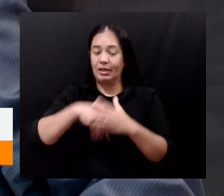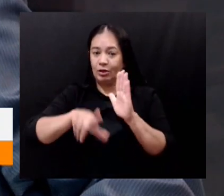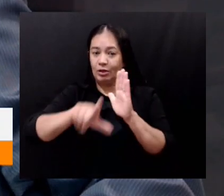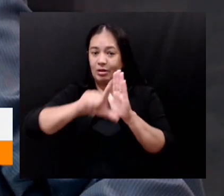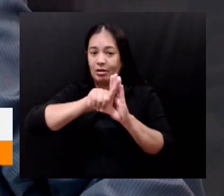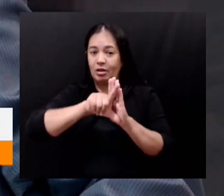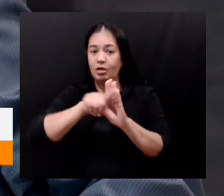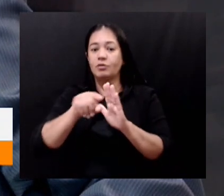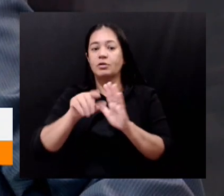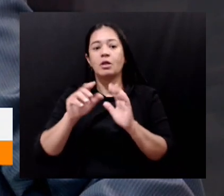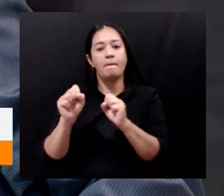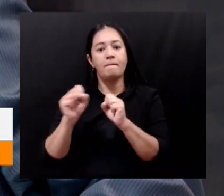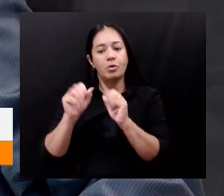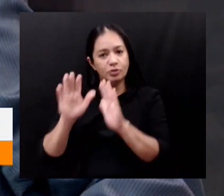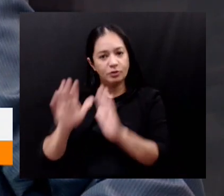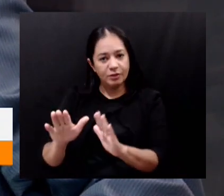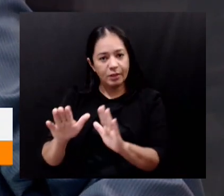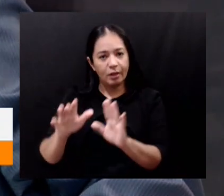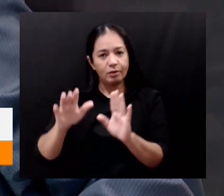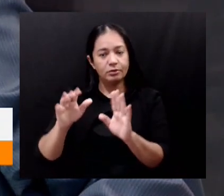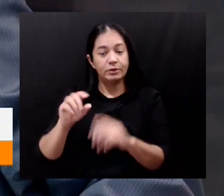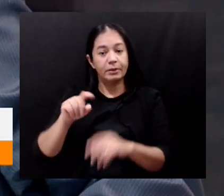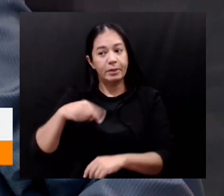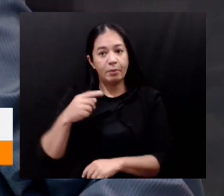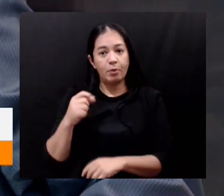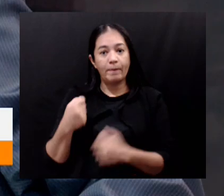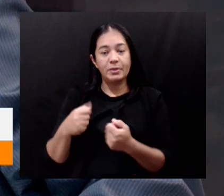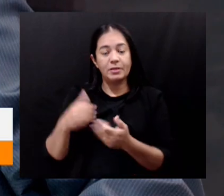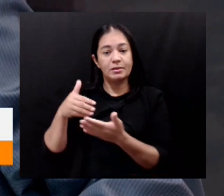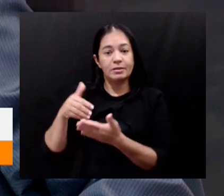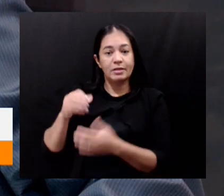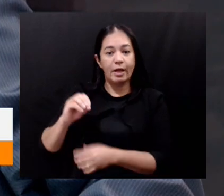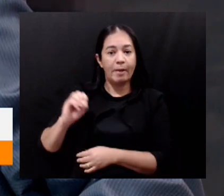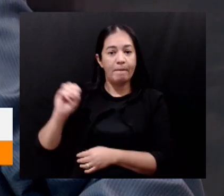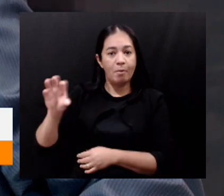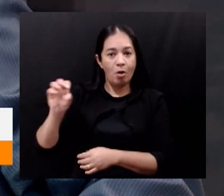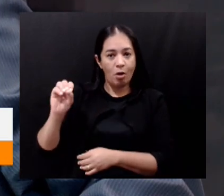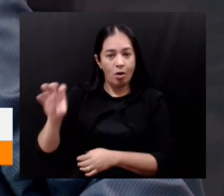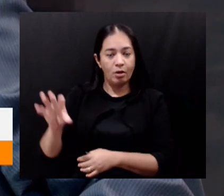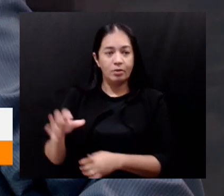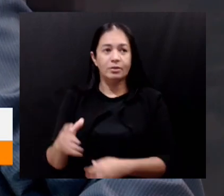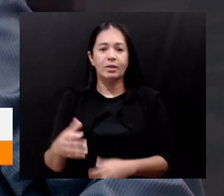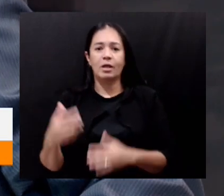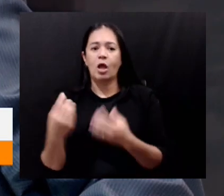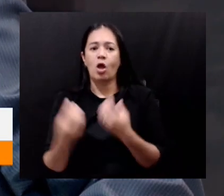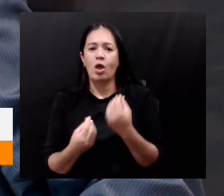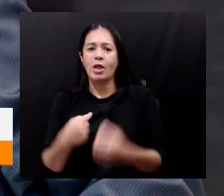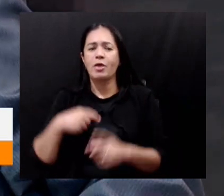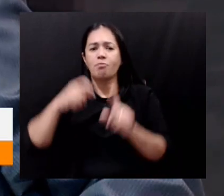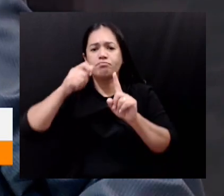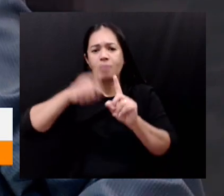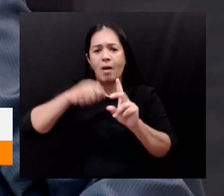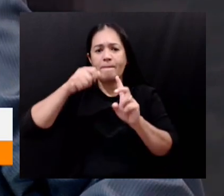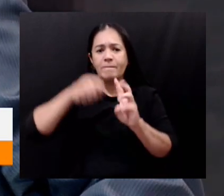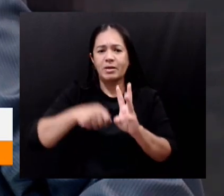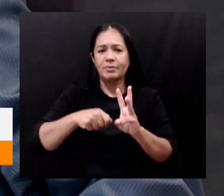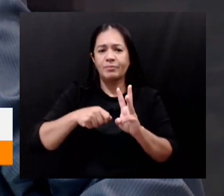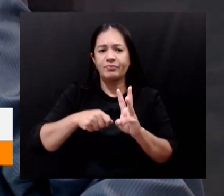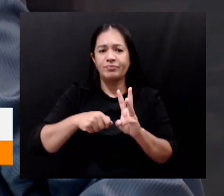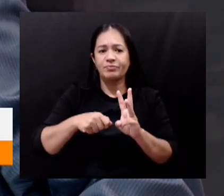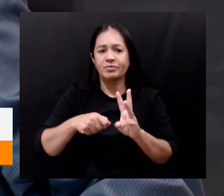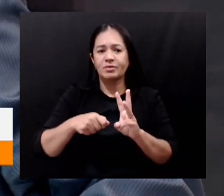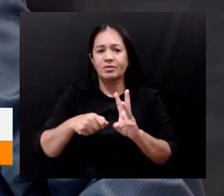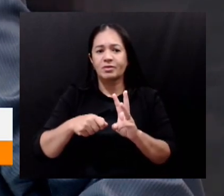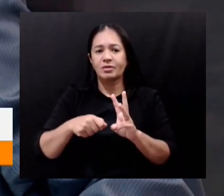que ir embora. Uma pergunta que me fazem muitos, que fala assim: "Ah, Cadu, eu vou ficar 90 dias, eu vou sair 10 dias, eu vou voltar, eu tenho direito a ficar